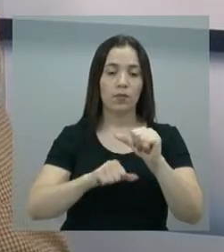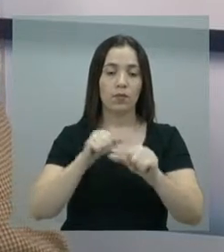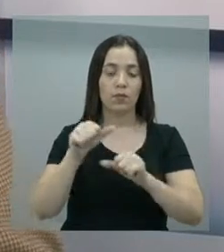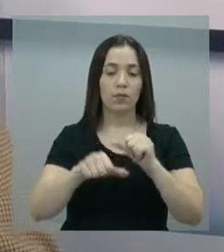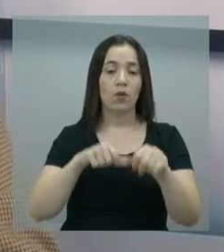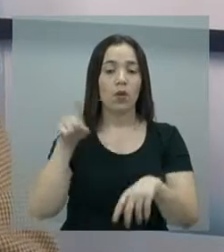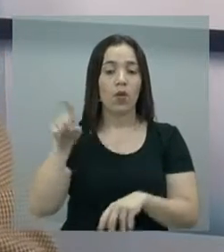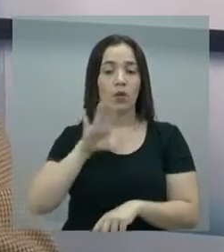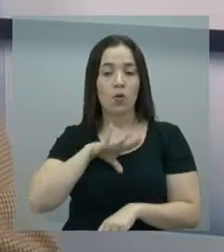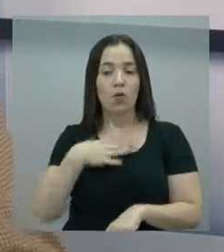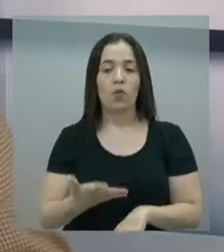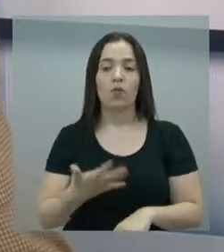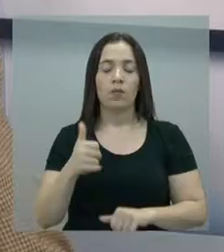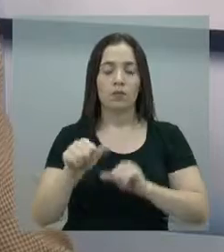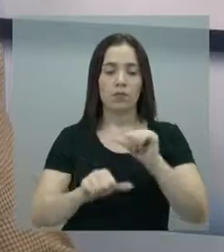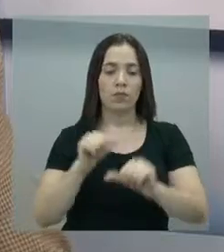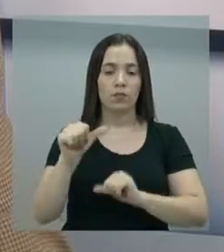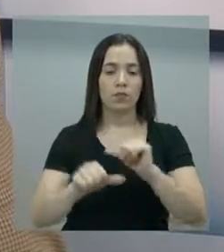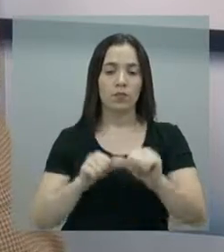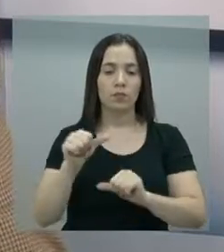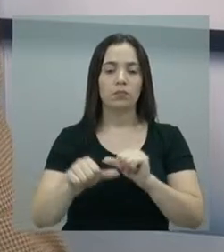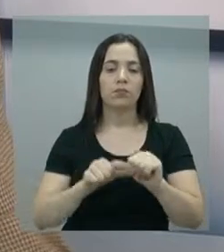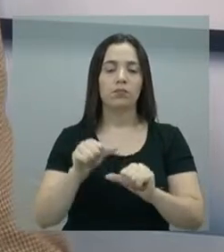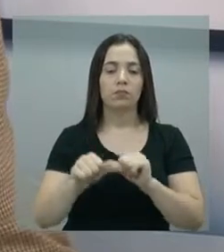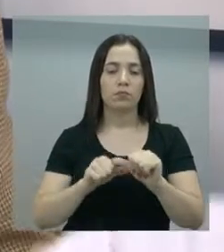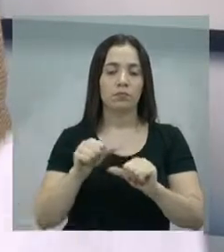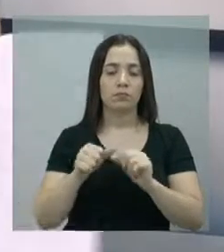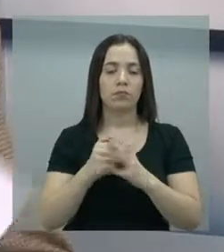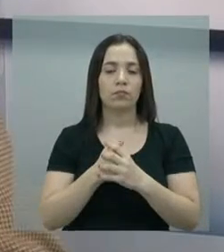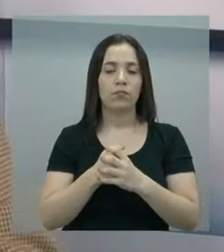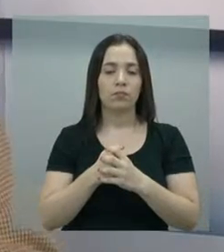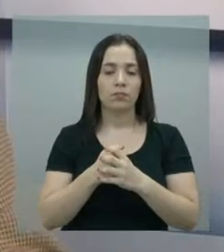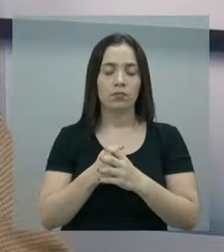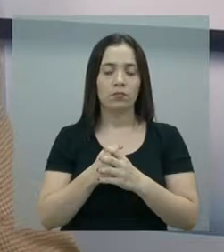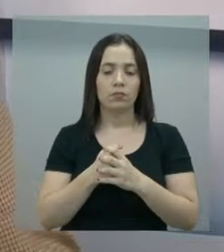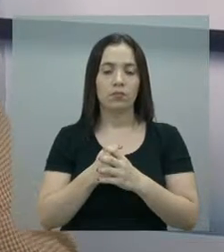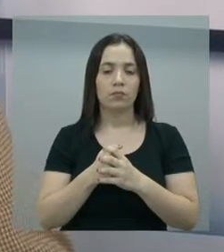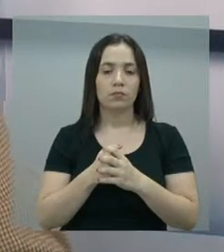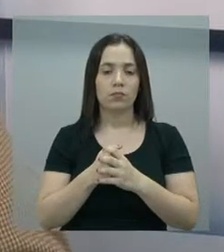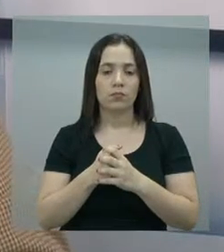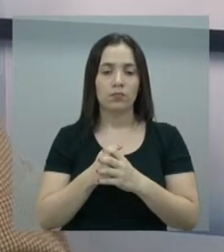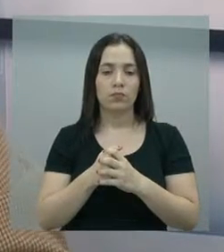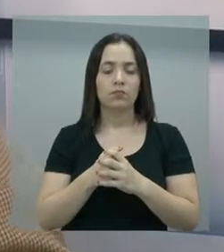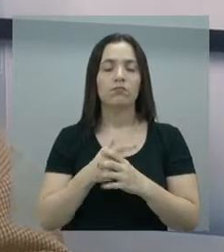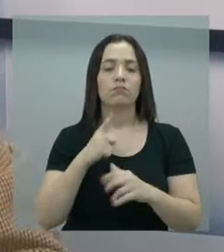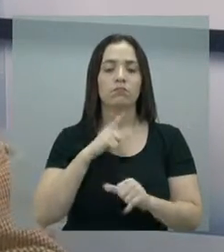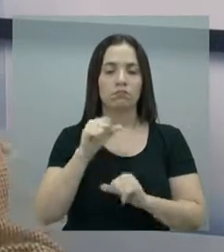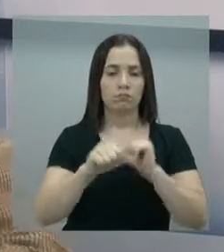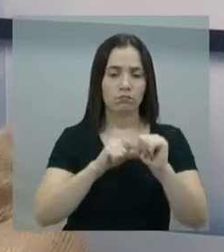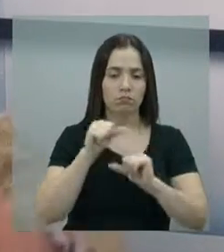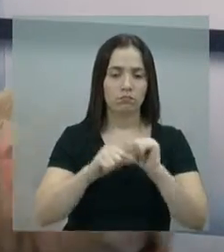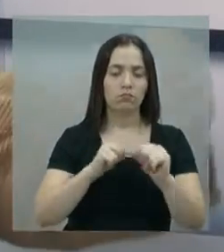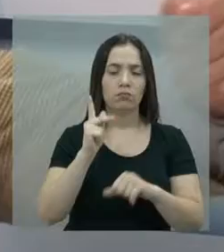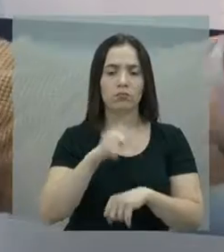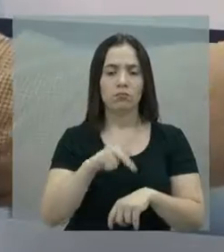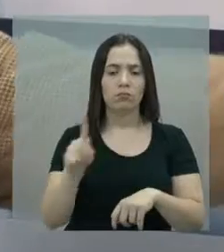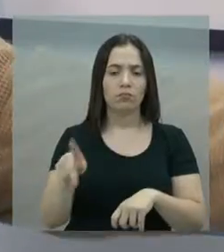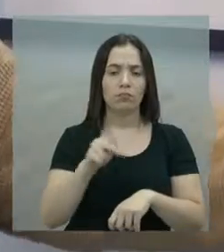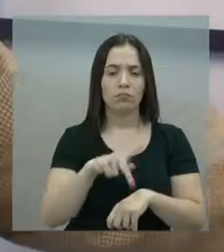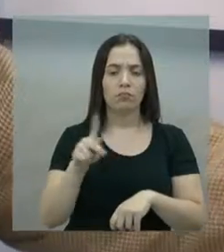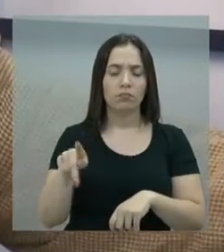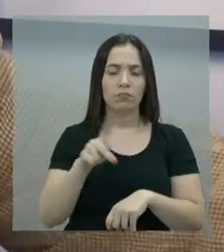a coragem de mudar, né? Porque atingiu muita gente, né? Atingiu muita gente, teve mudança. Professor que estava